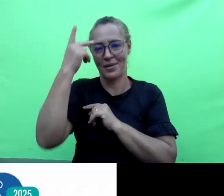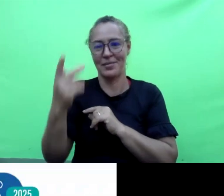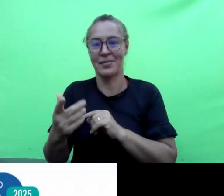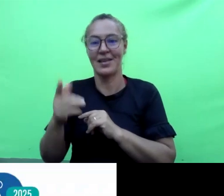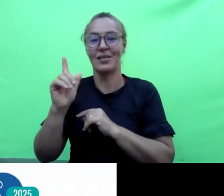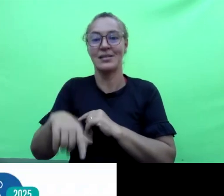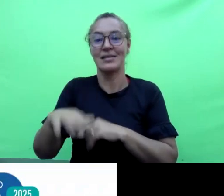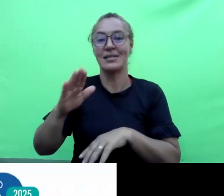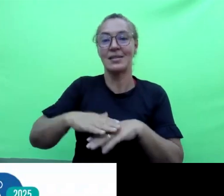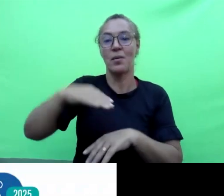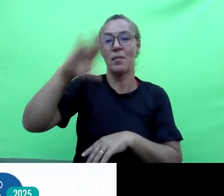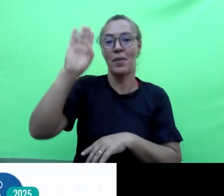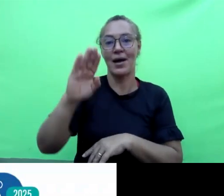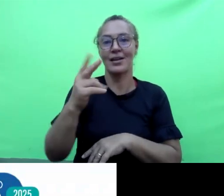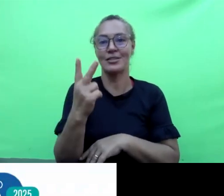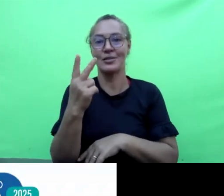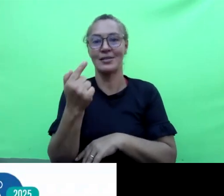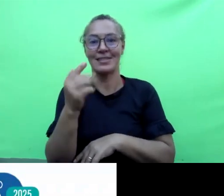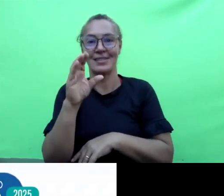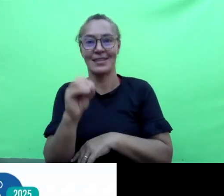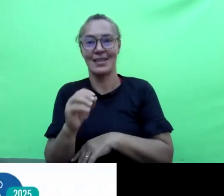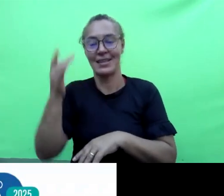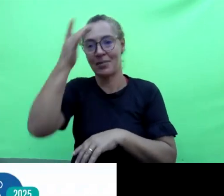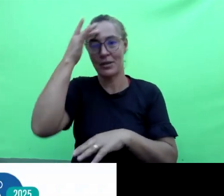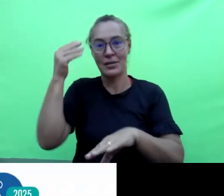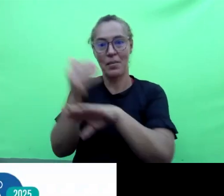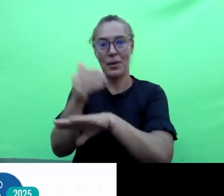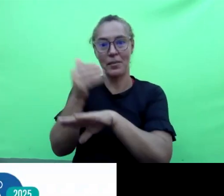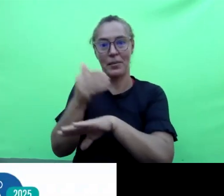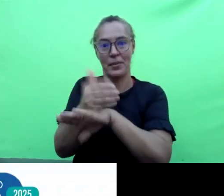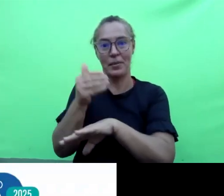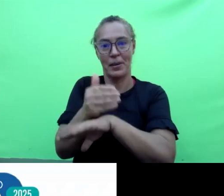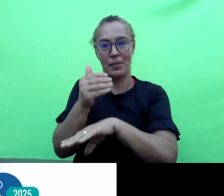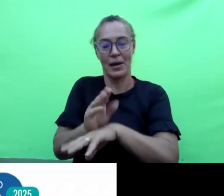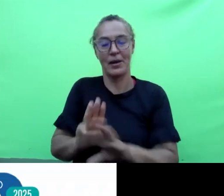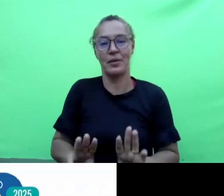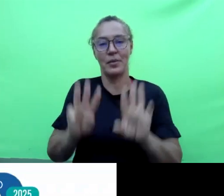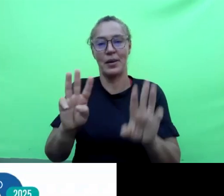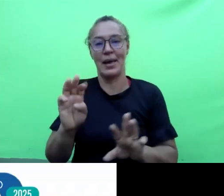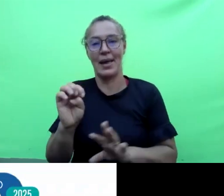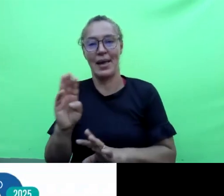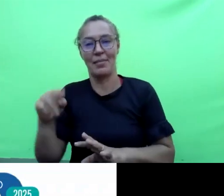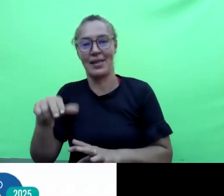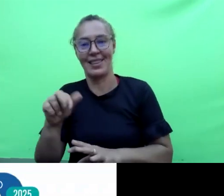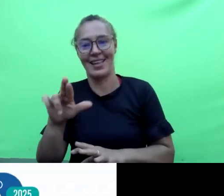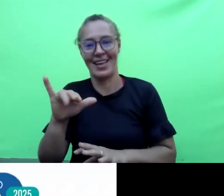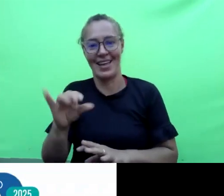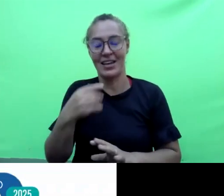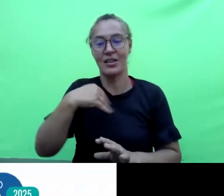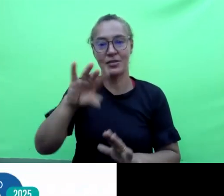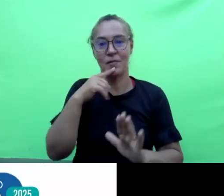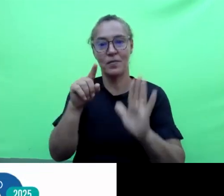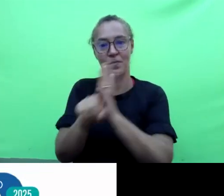de 270 pessoas entraram aqui no nosso webinar, e já, eu, sem perder tempo, já vou direto para algumas